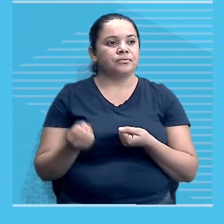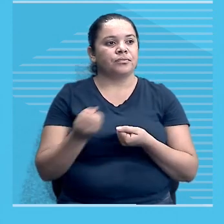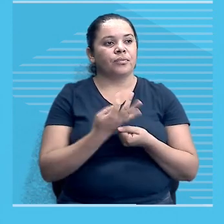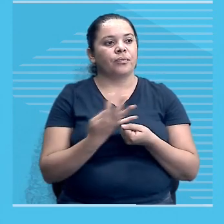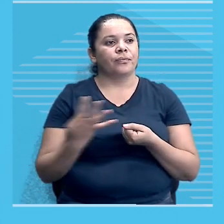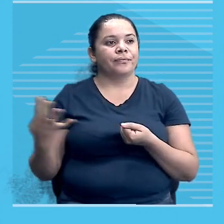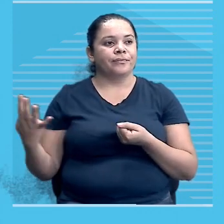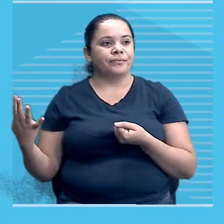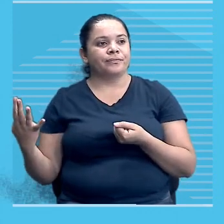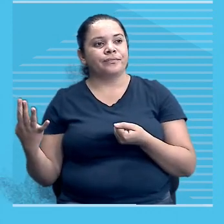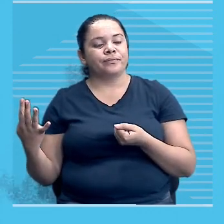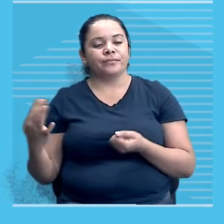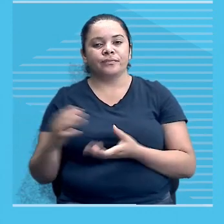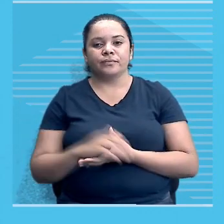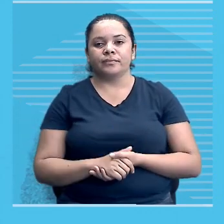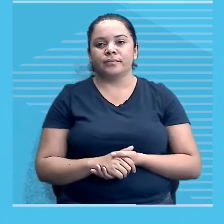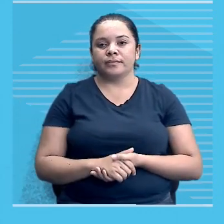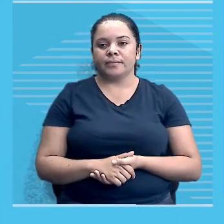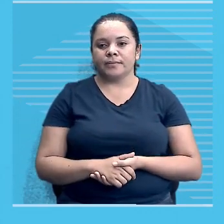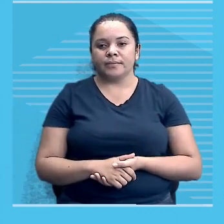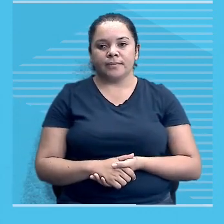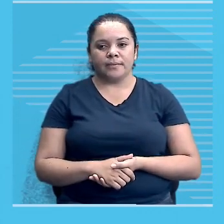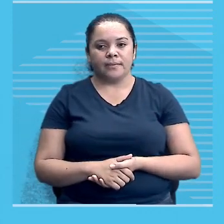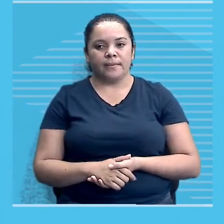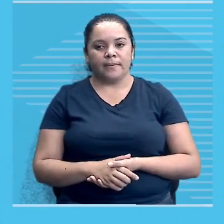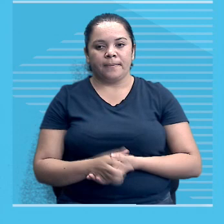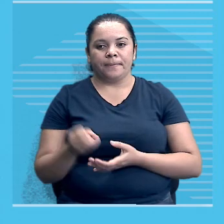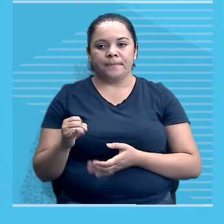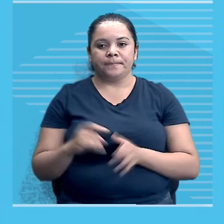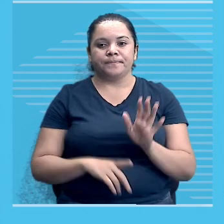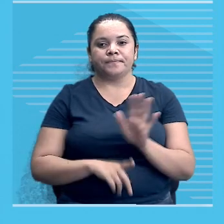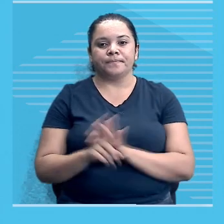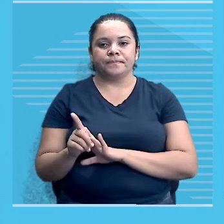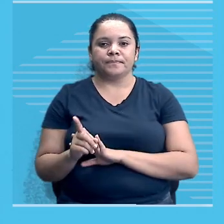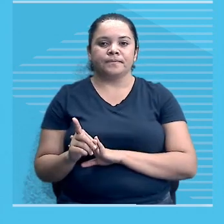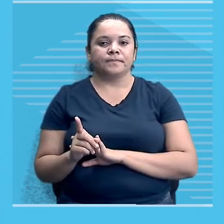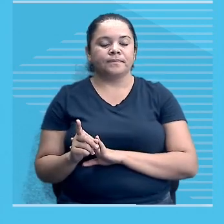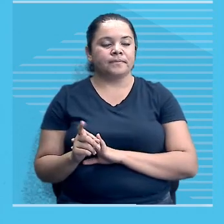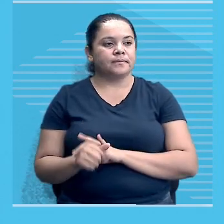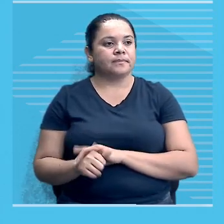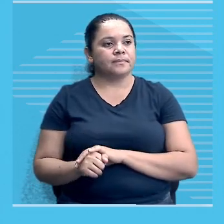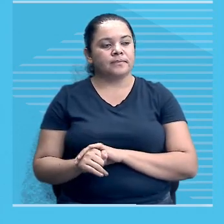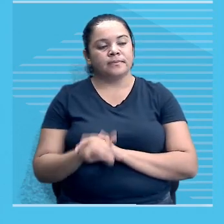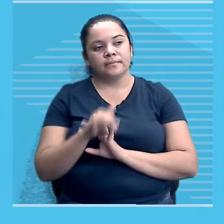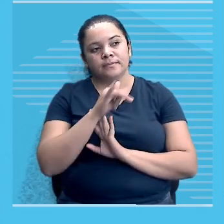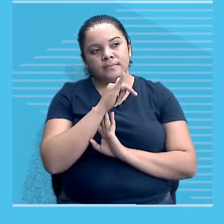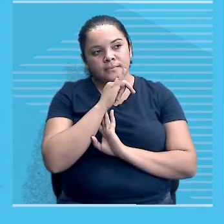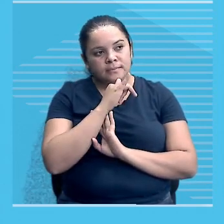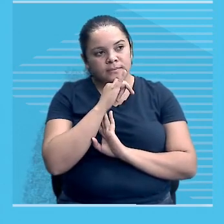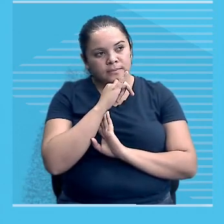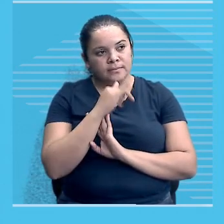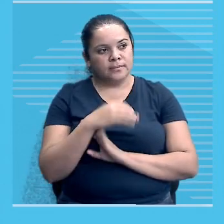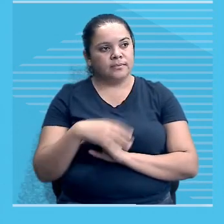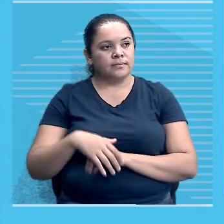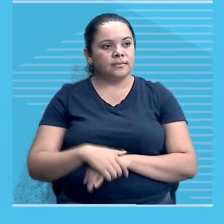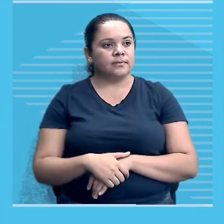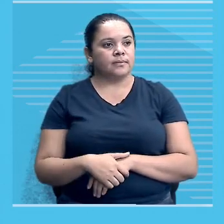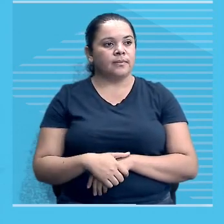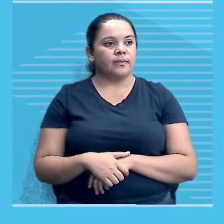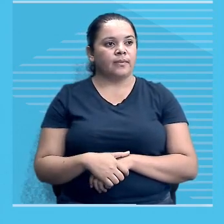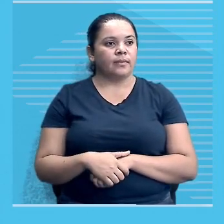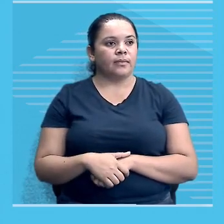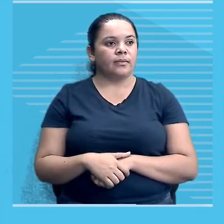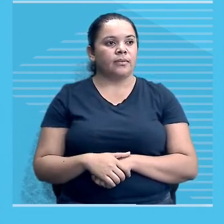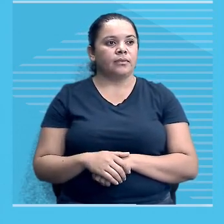ela tá levada ao expoente se eu perguntar um negócio Deixa eu perguntar um negócio para vocês por exemplo e a gente ninguém